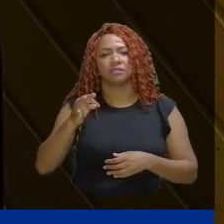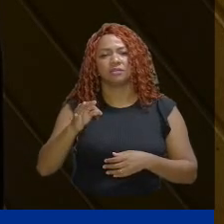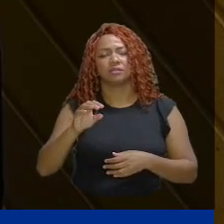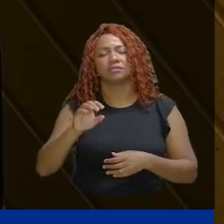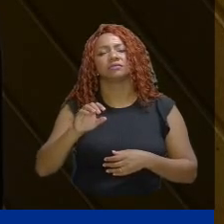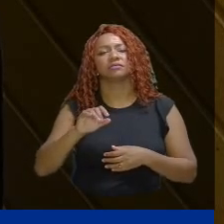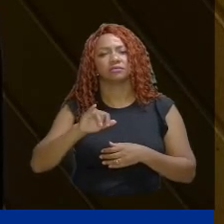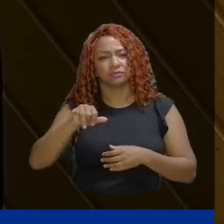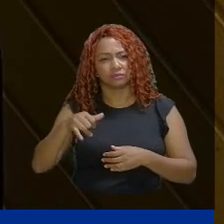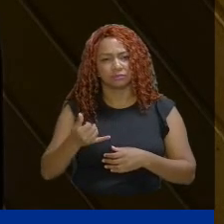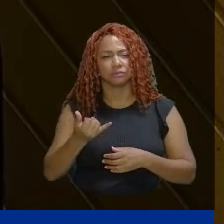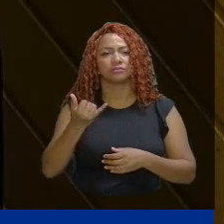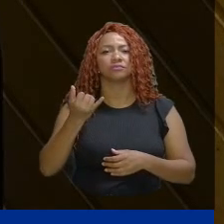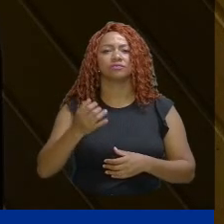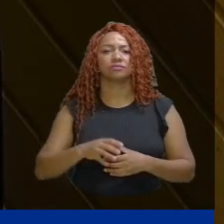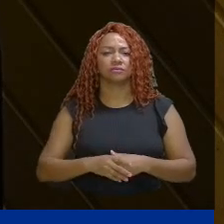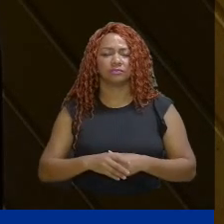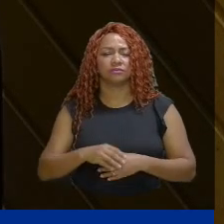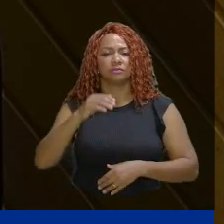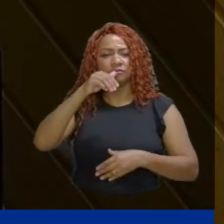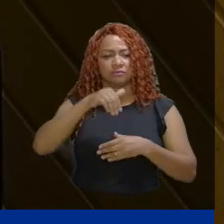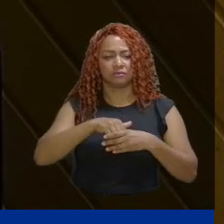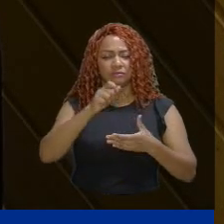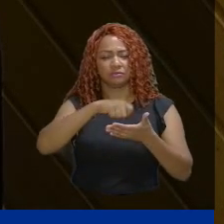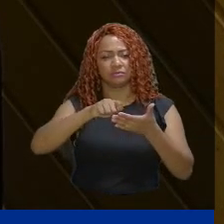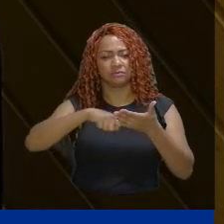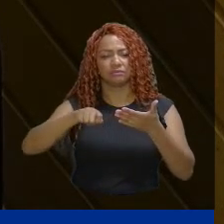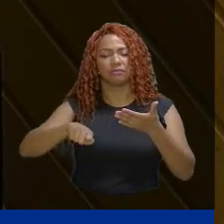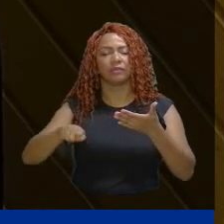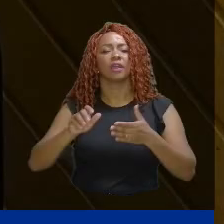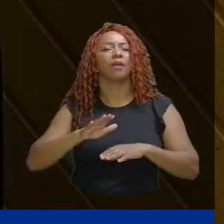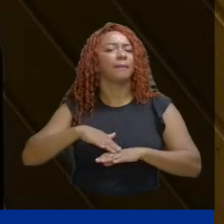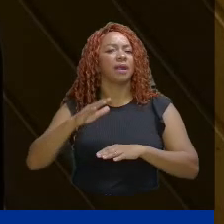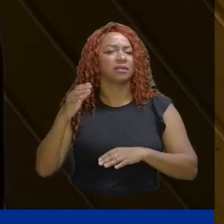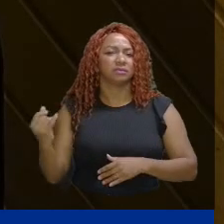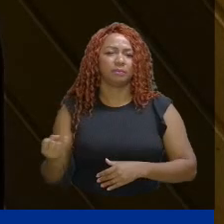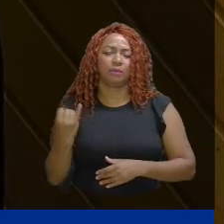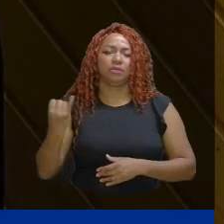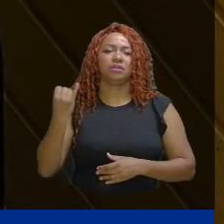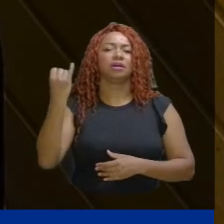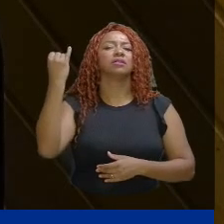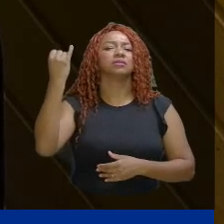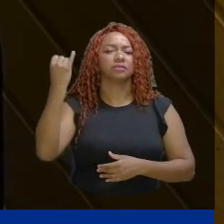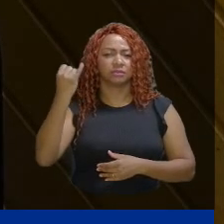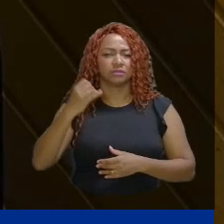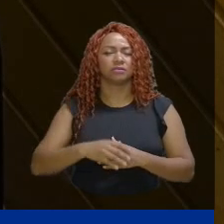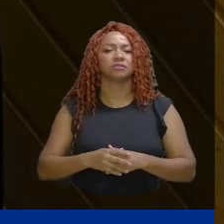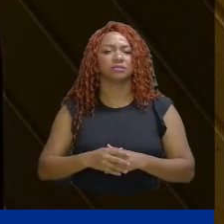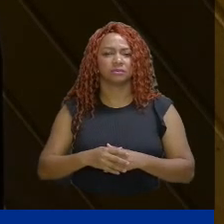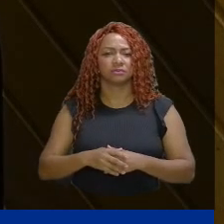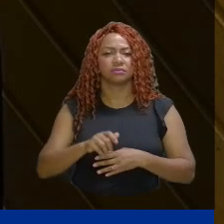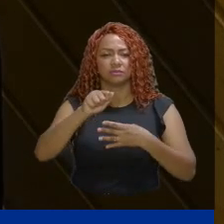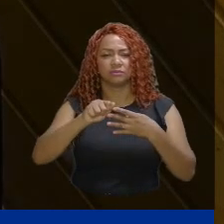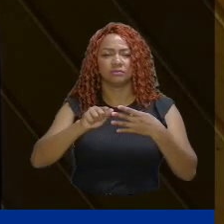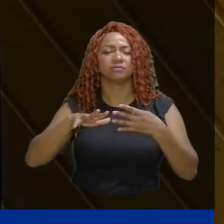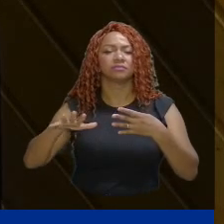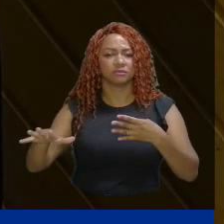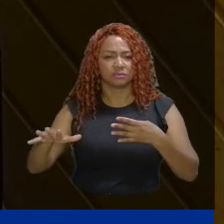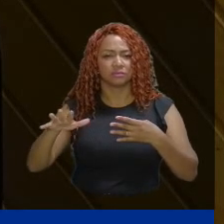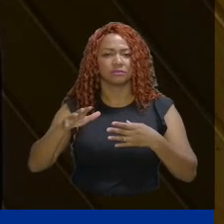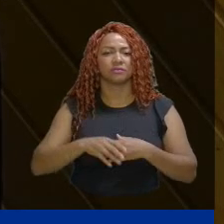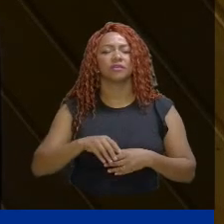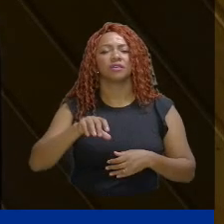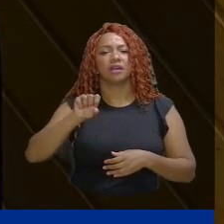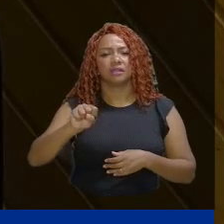Justiça consta do voto escrito, mas no que interessa, aqui ressalto, a jurisprudência dessa Corte, ou seja,